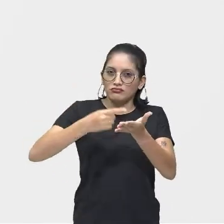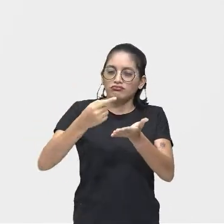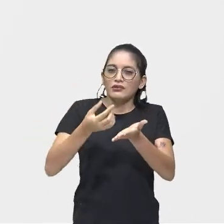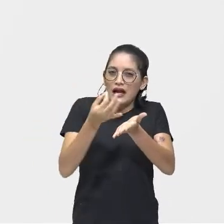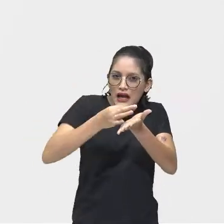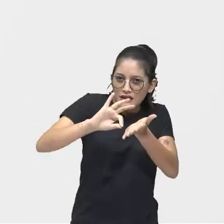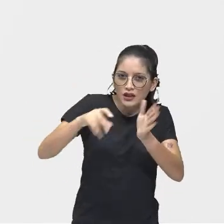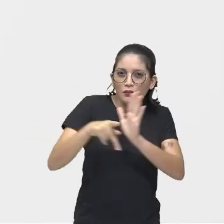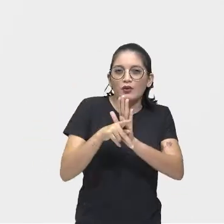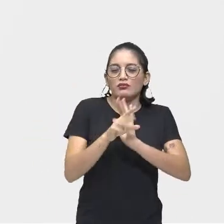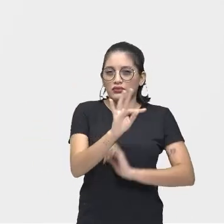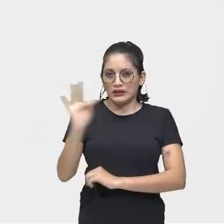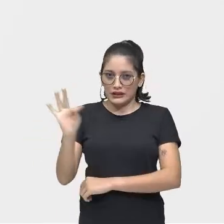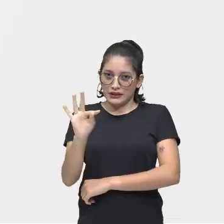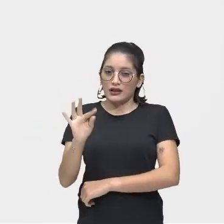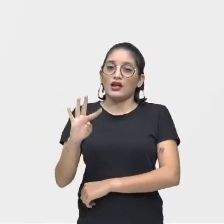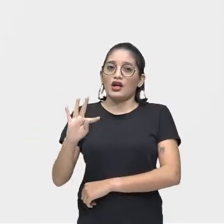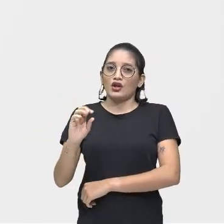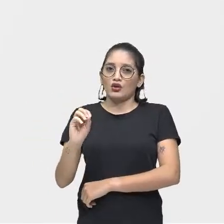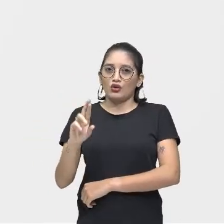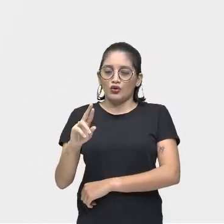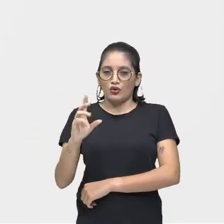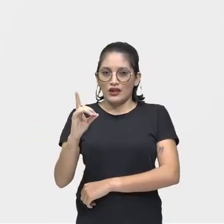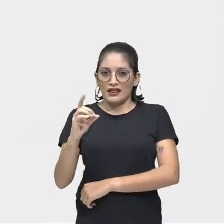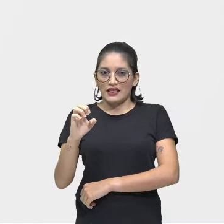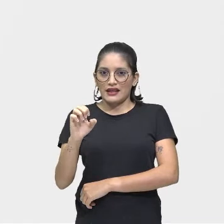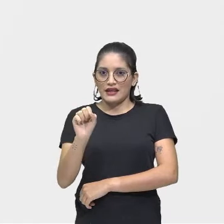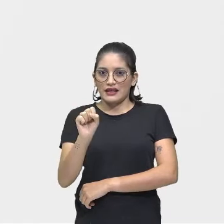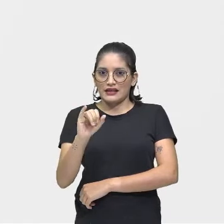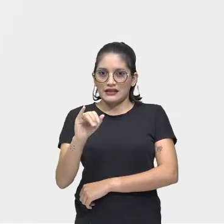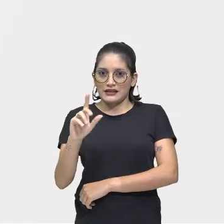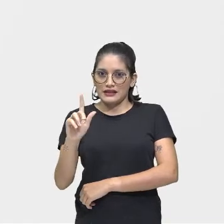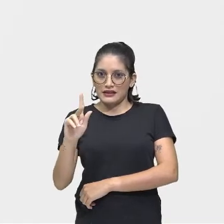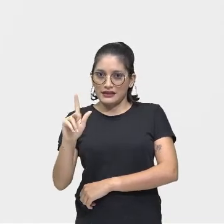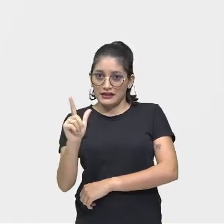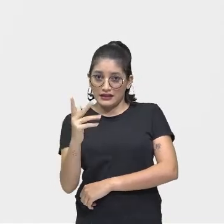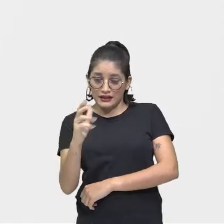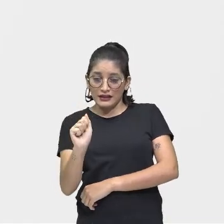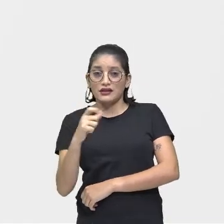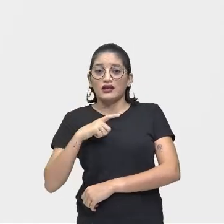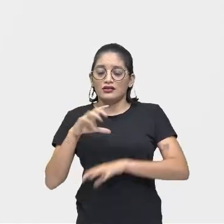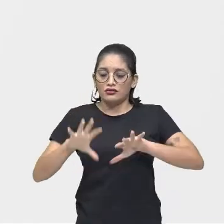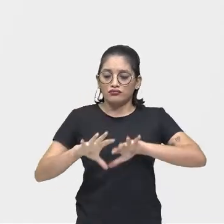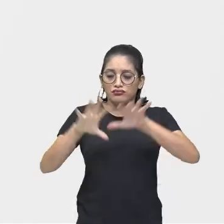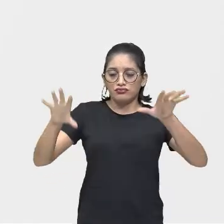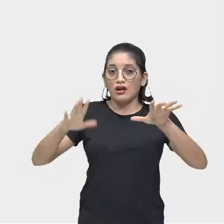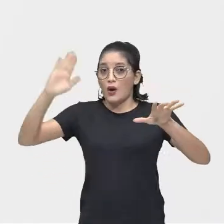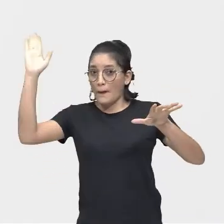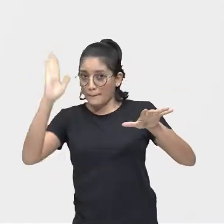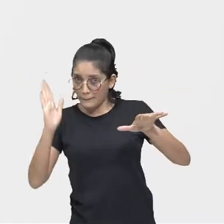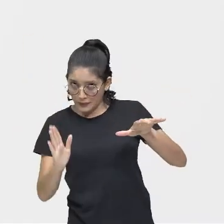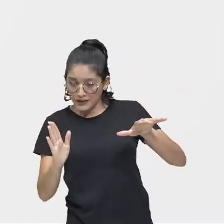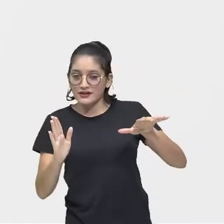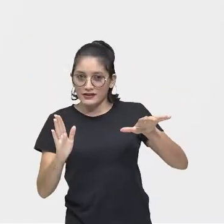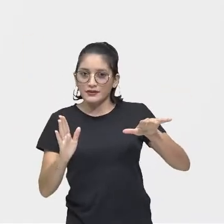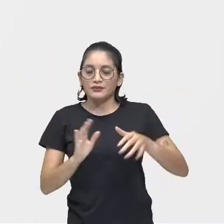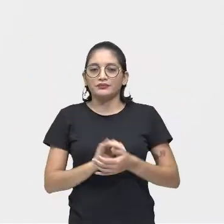vocês prestem atenção que o Tratado de Tordesilhas dividia basicamente o território que viria a ser o Brasil